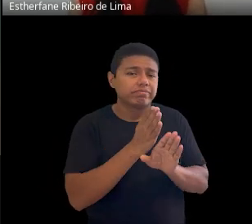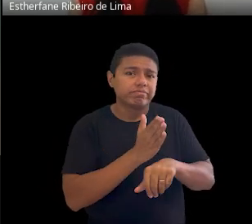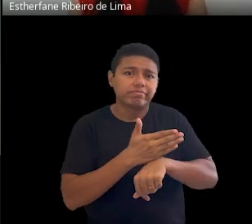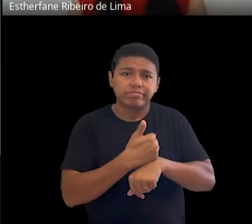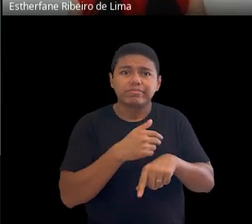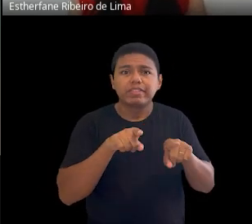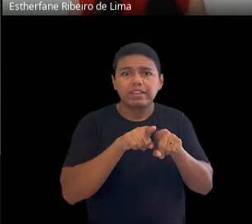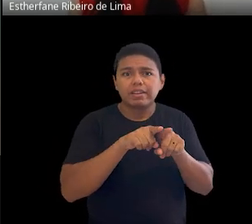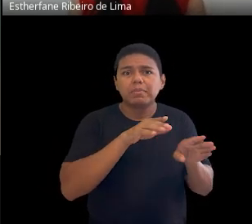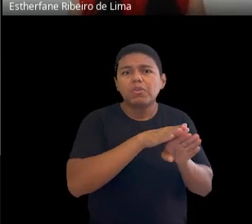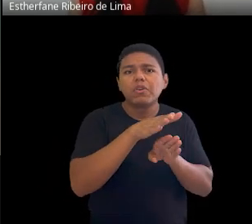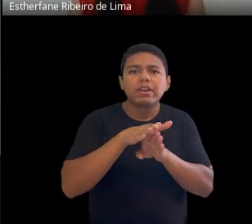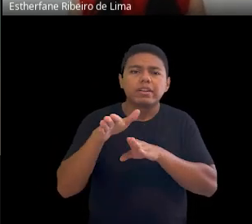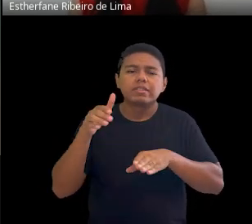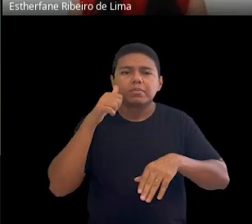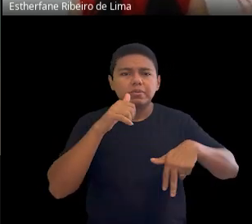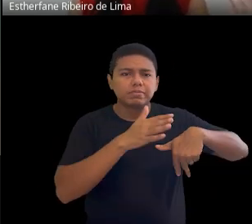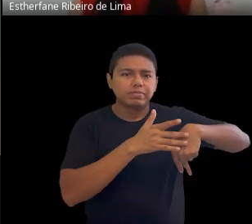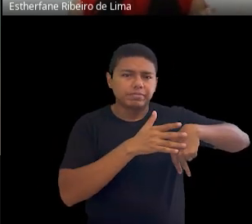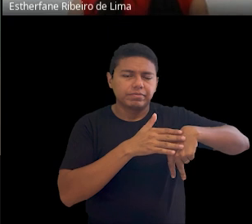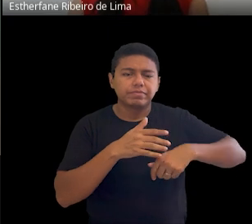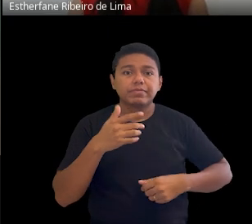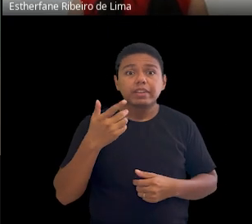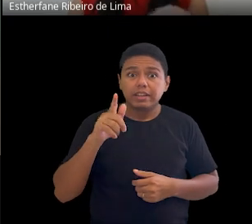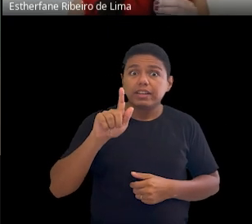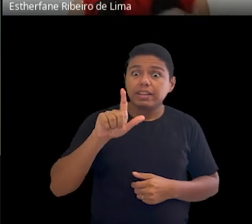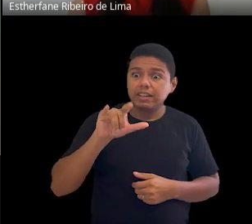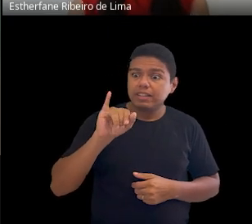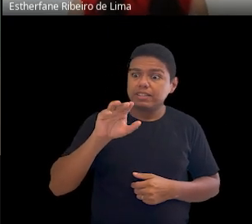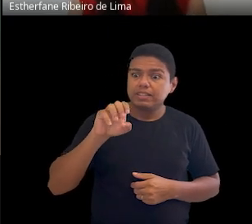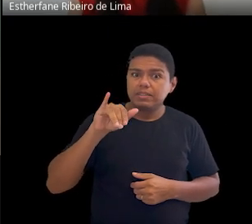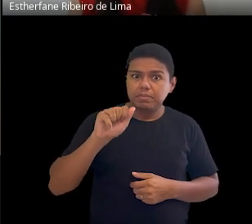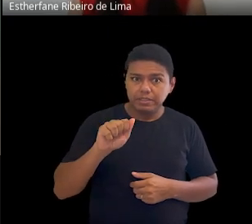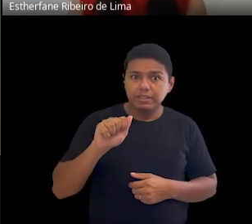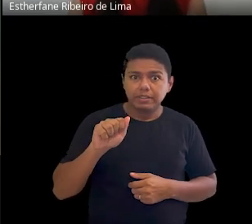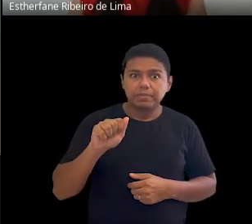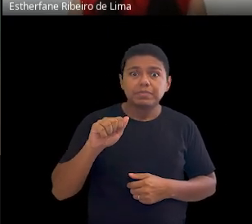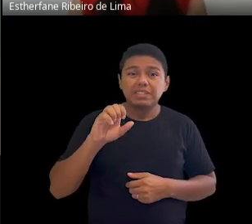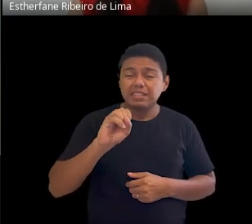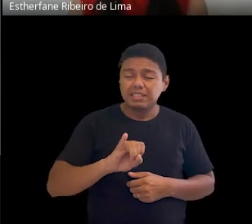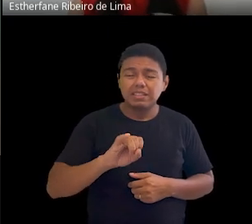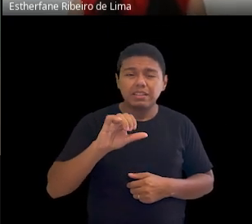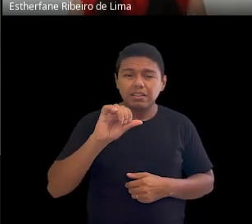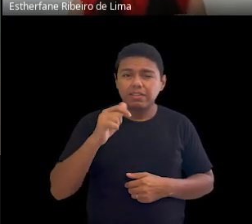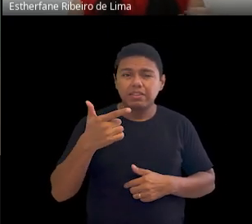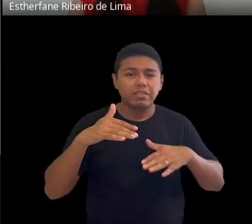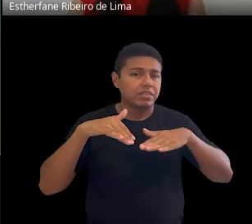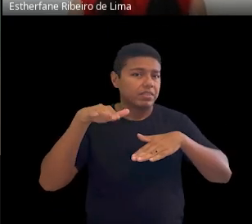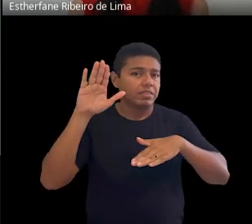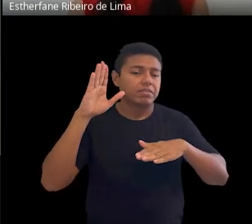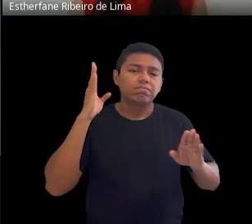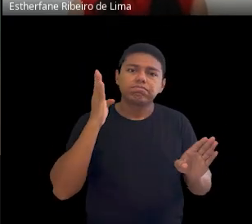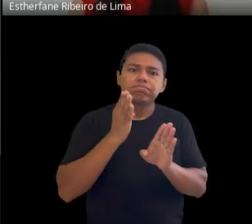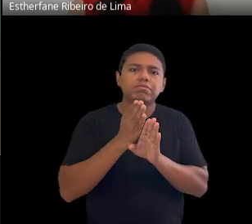de orientação das pacientes. Então, glicemia em jejum, se der acima de 92, nós já